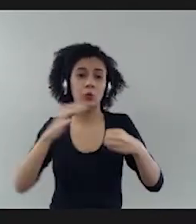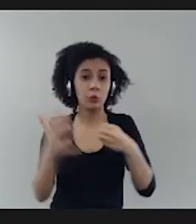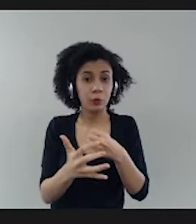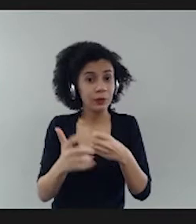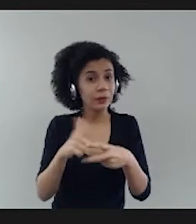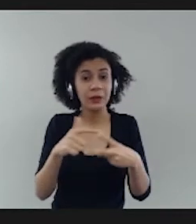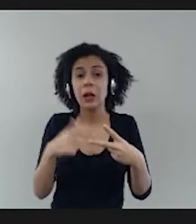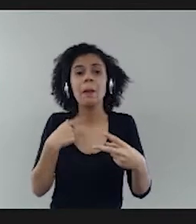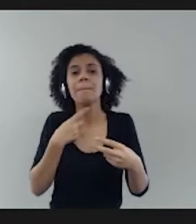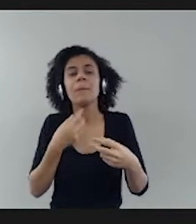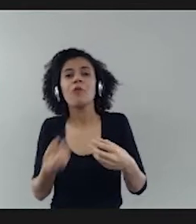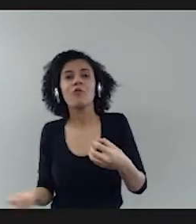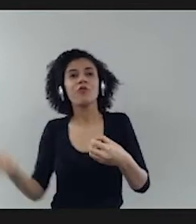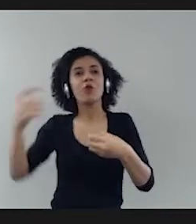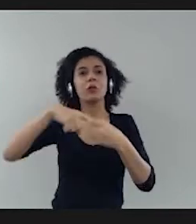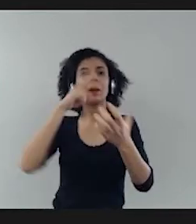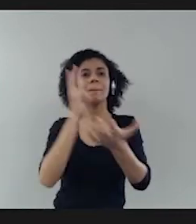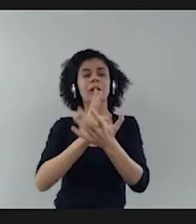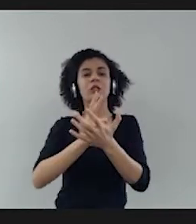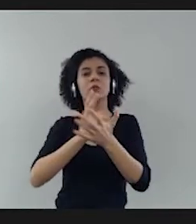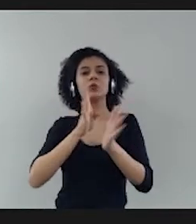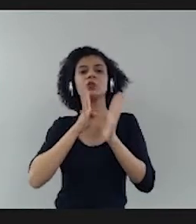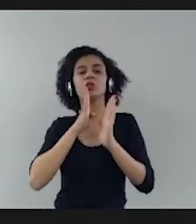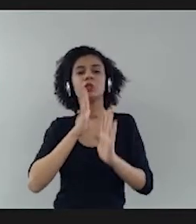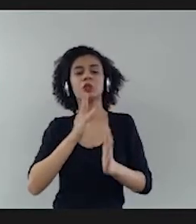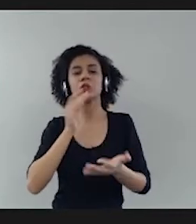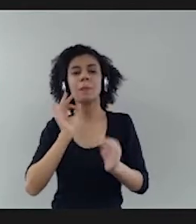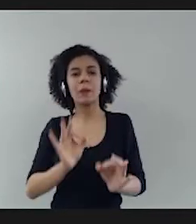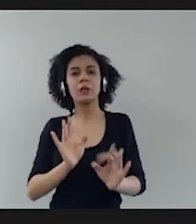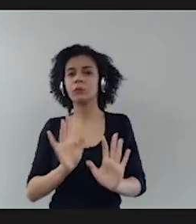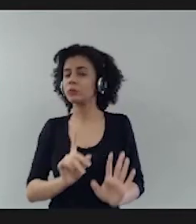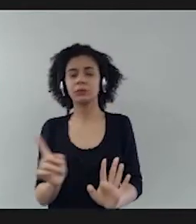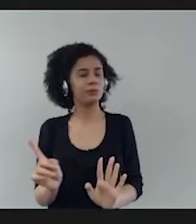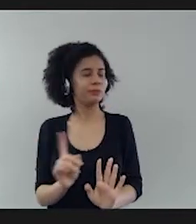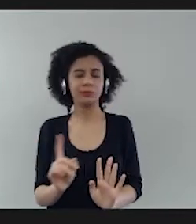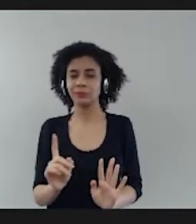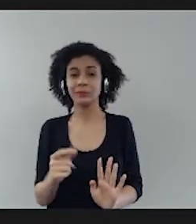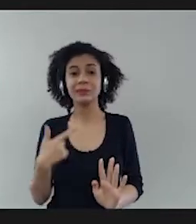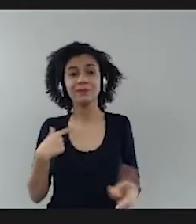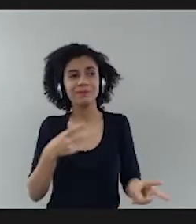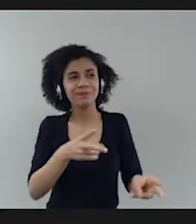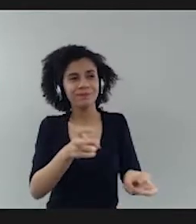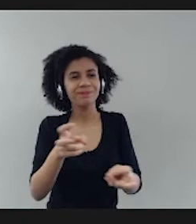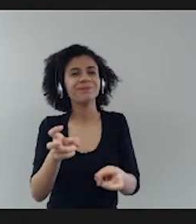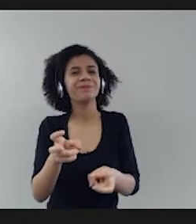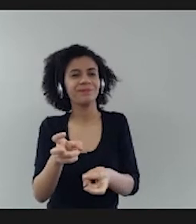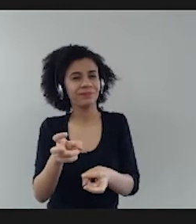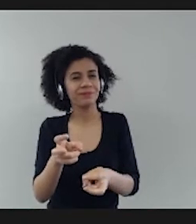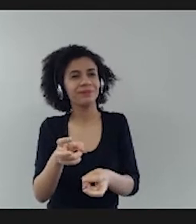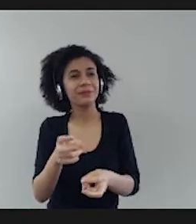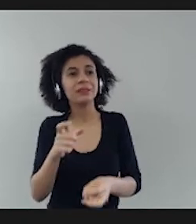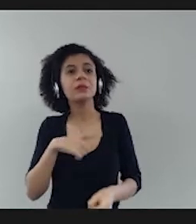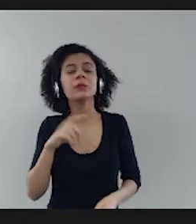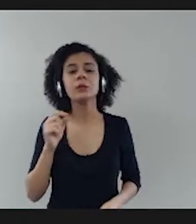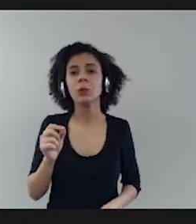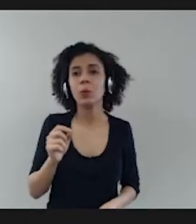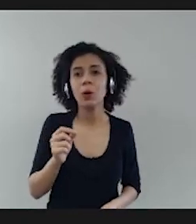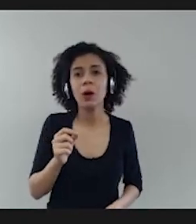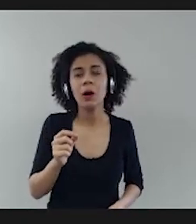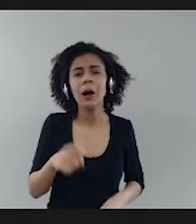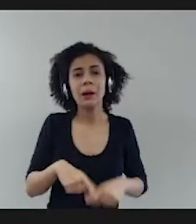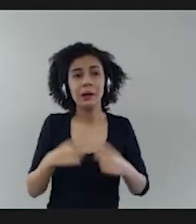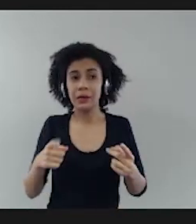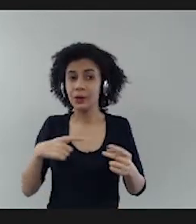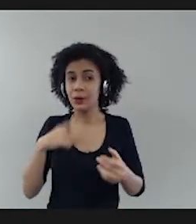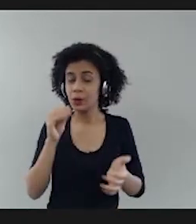podemos voltar para o mesmo lugar. Então, nós vemos algumas tendências que são, mas